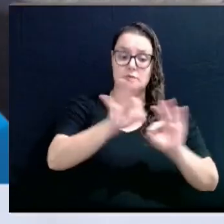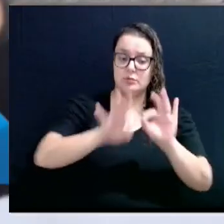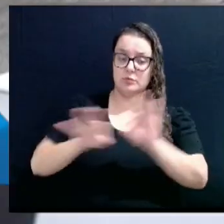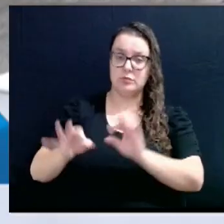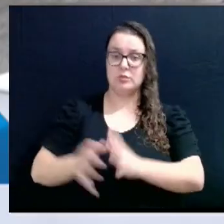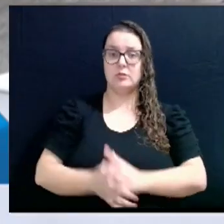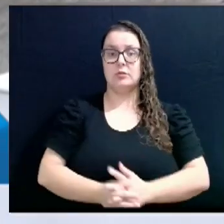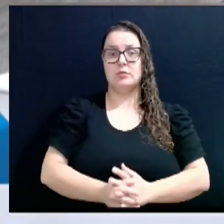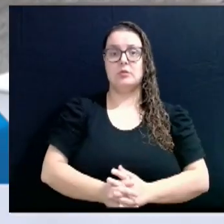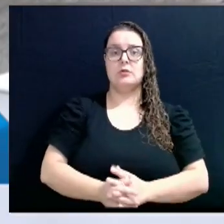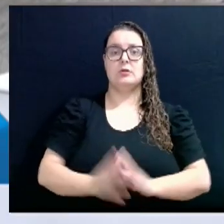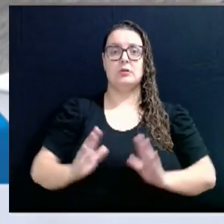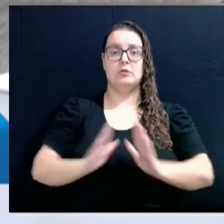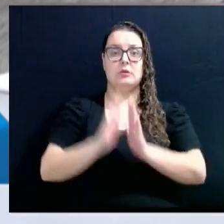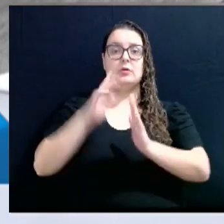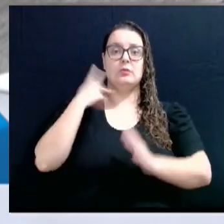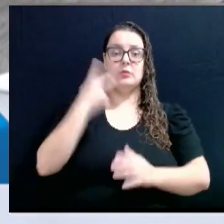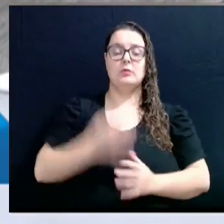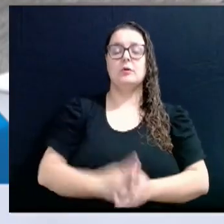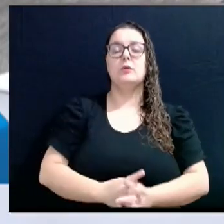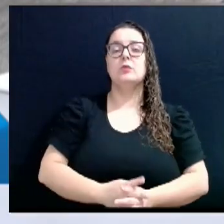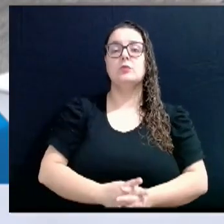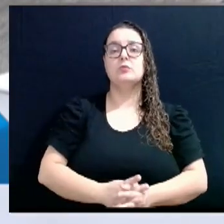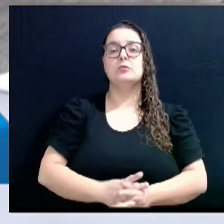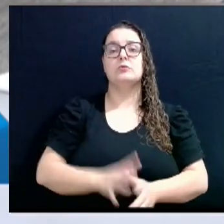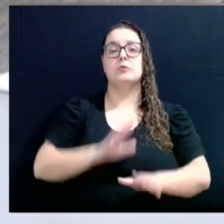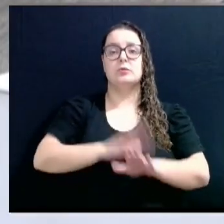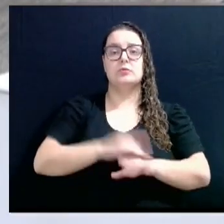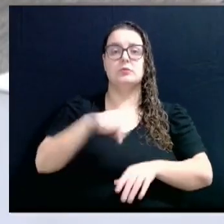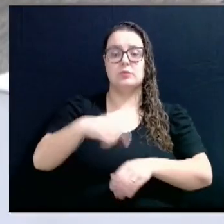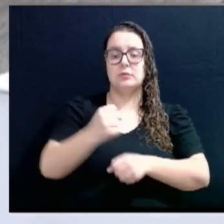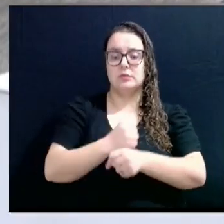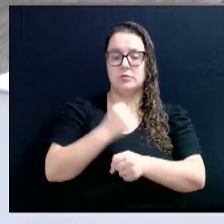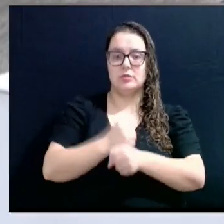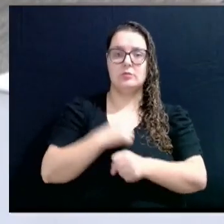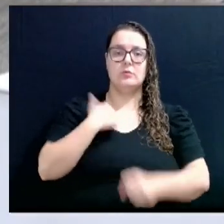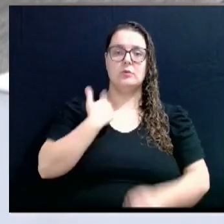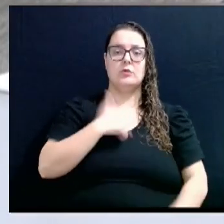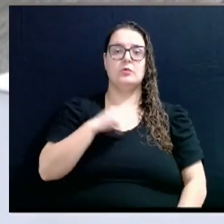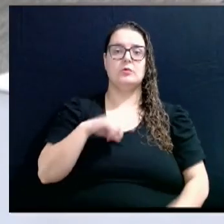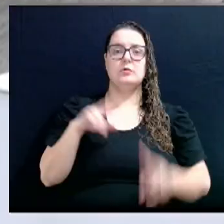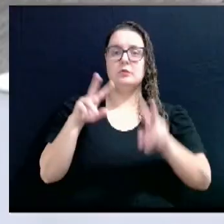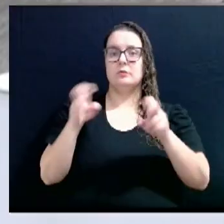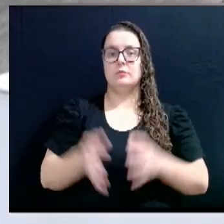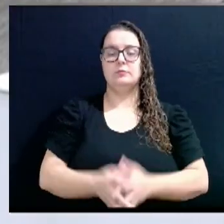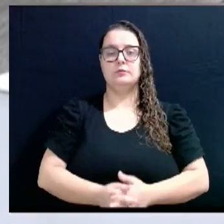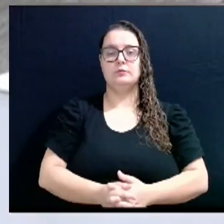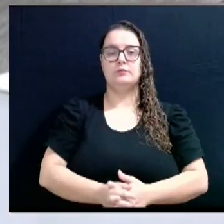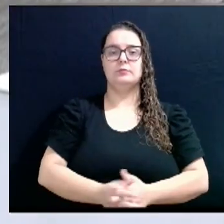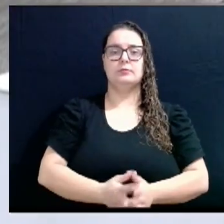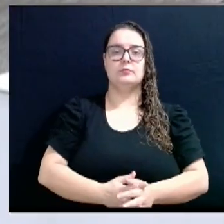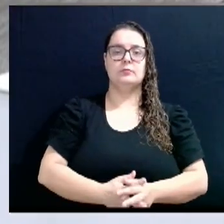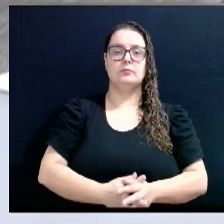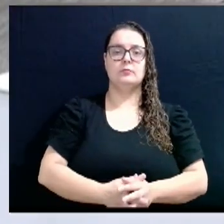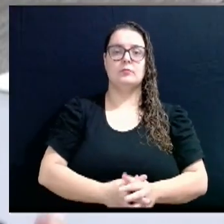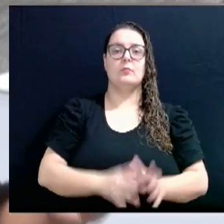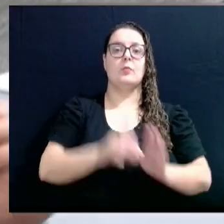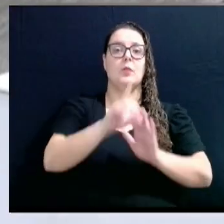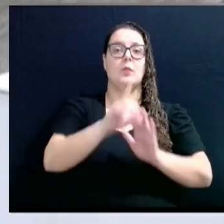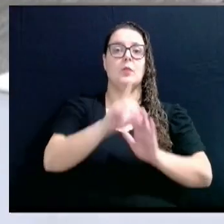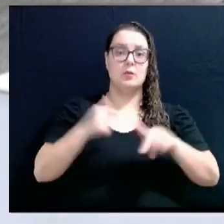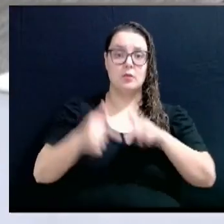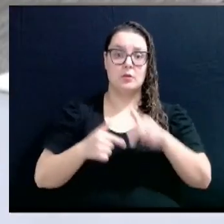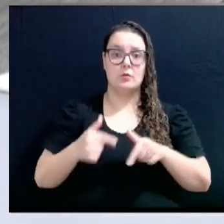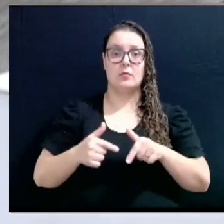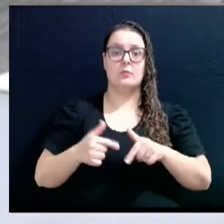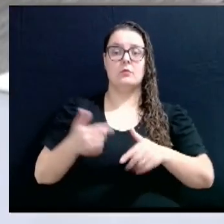Parlamentar, né, as suas atividades durante esse ano. Nós vamos ter temas como o direito do trabalho para quem serve.